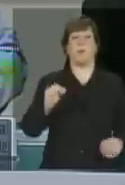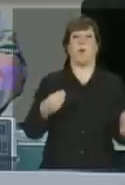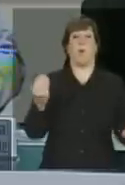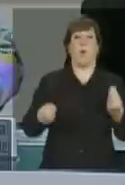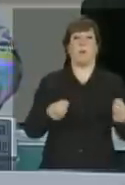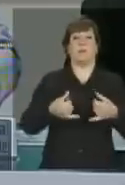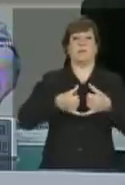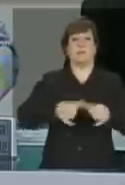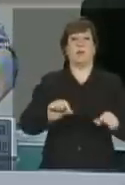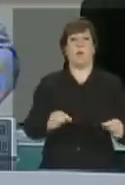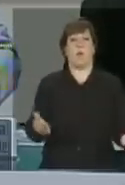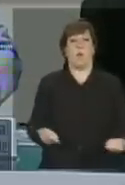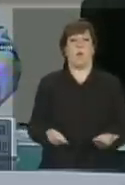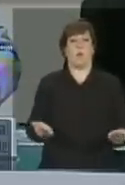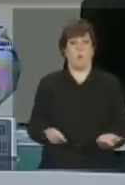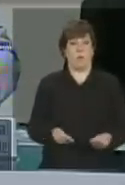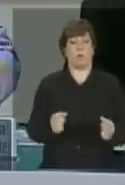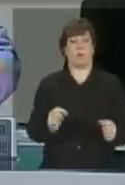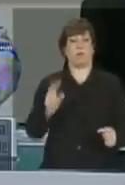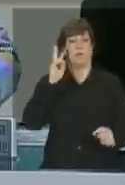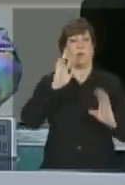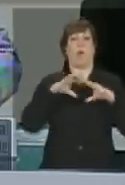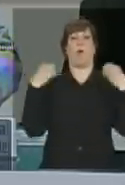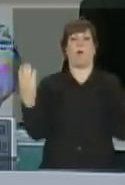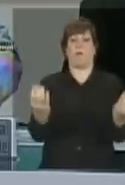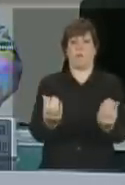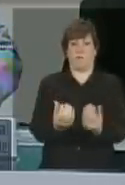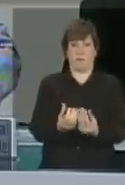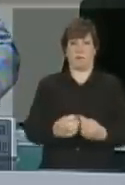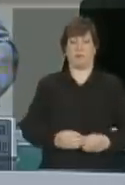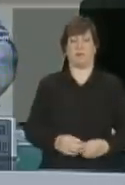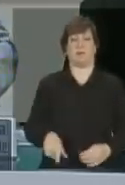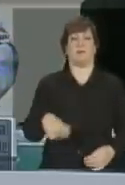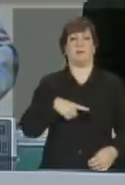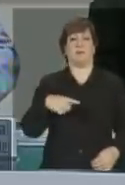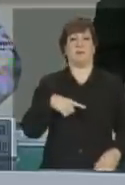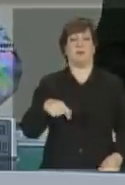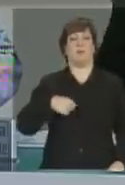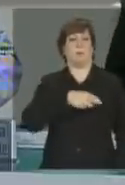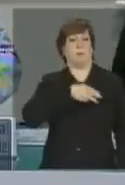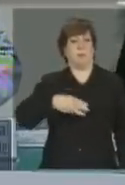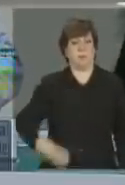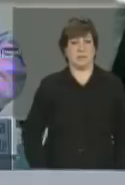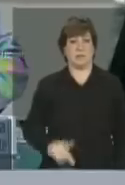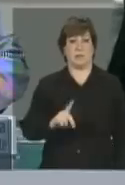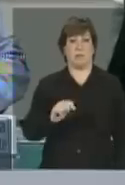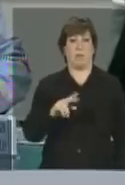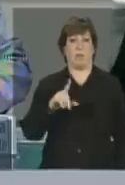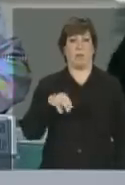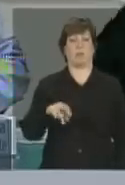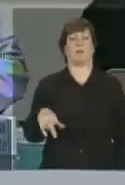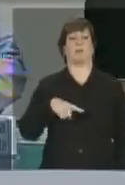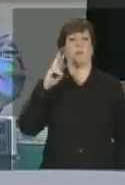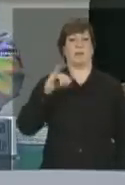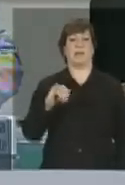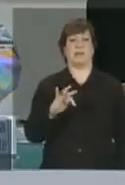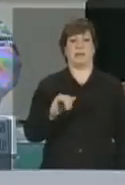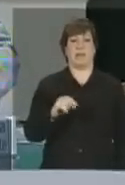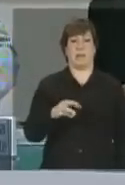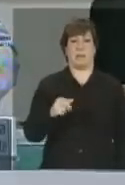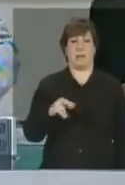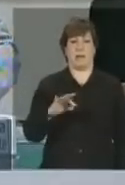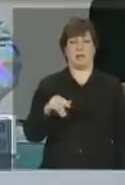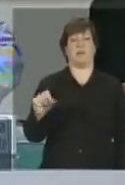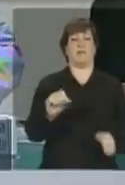hoje em relação à conferência propriamente dita. O ministro Paulino Itamaraty fez um apanhado geral dos